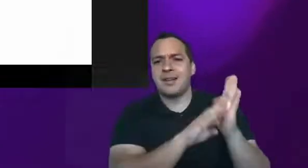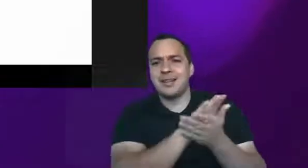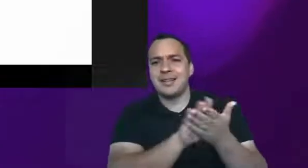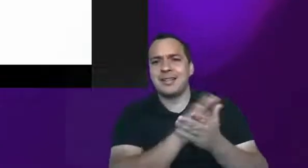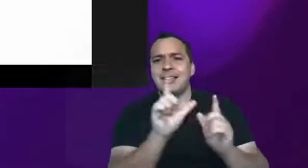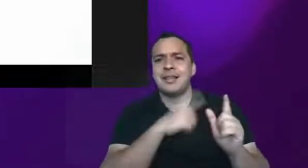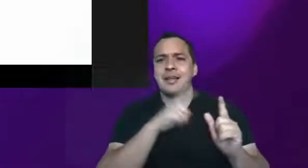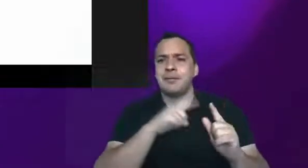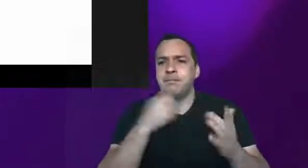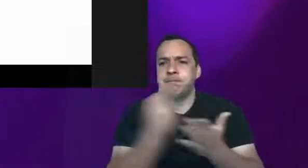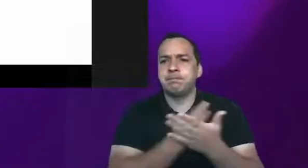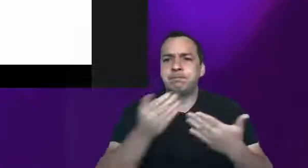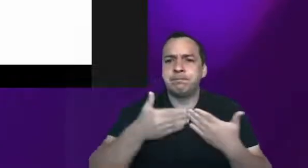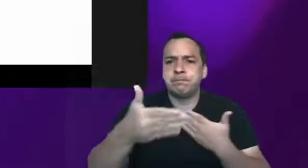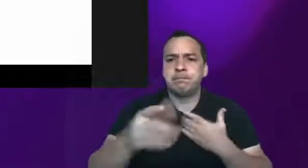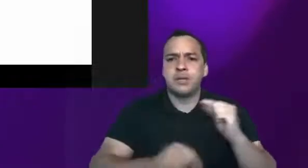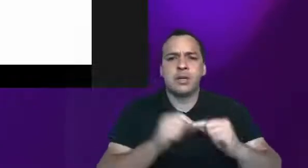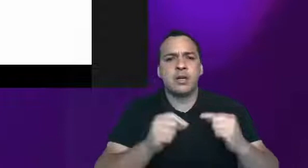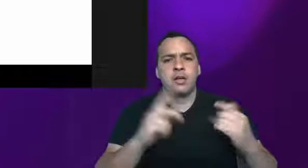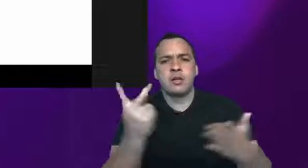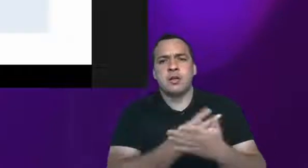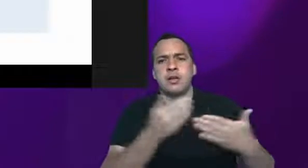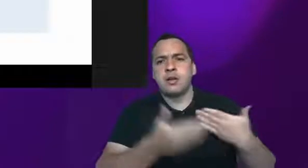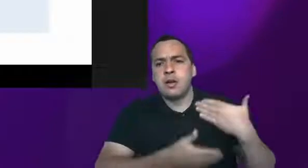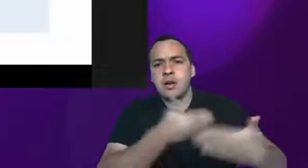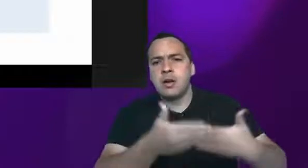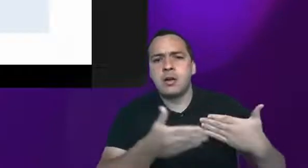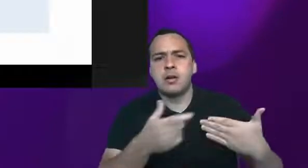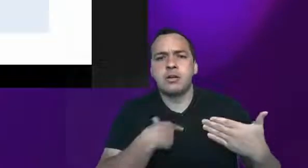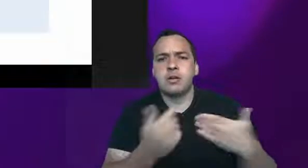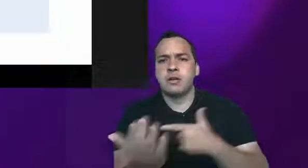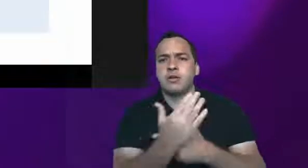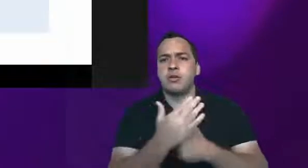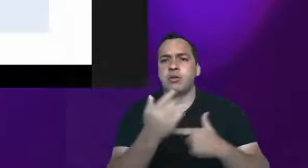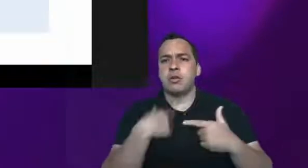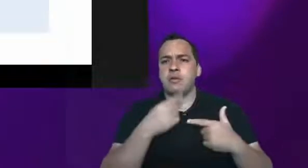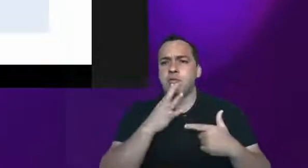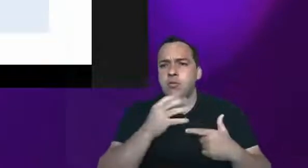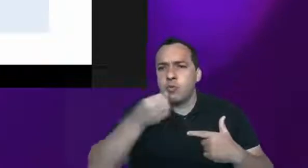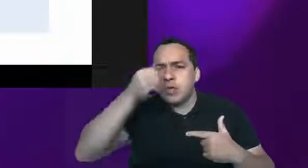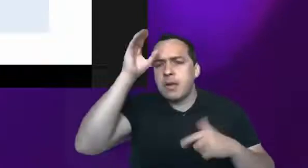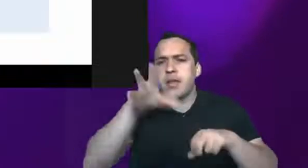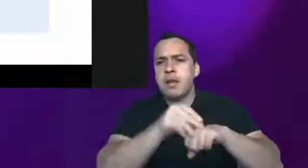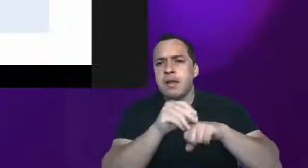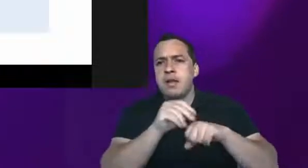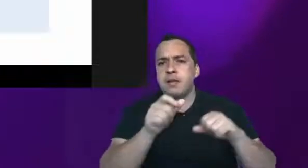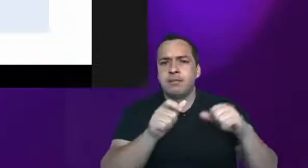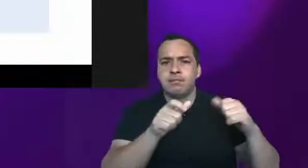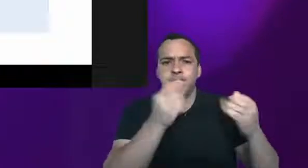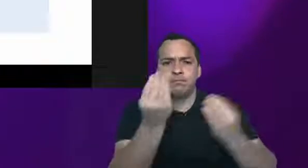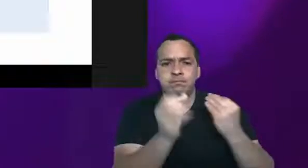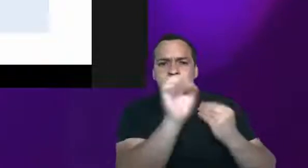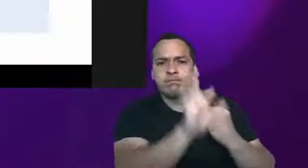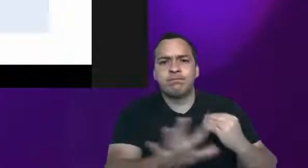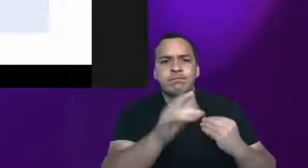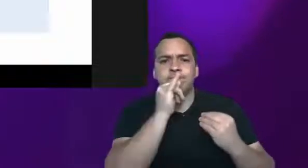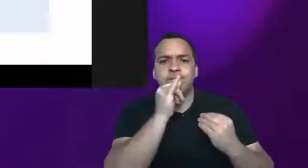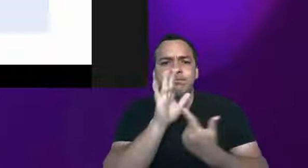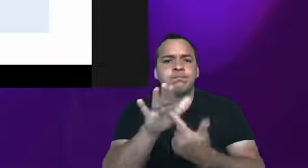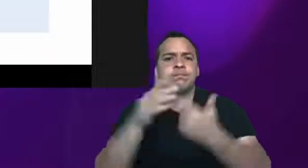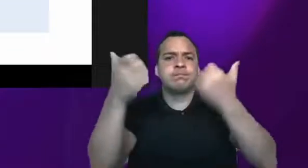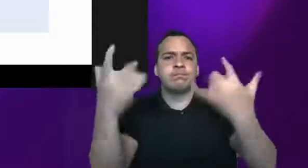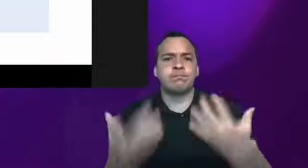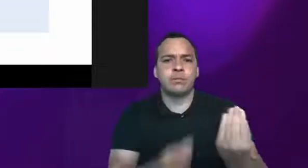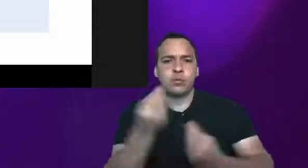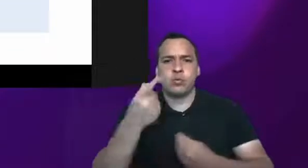circunstâncias que fazem avançar o conhecimento nestes doentes. Vamos tomar como exemplo a nossa